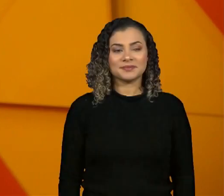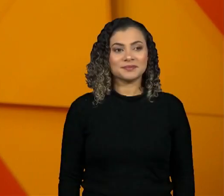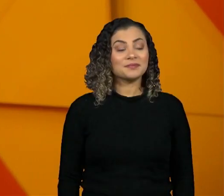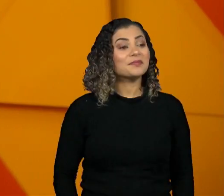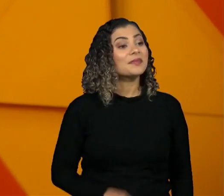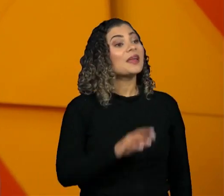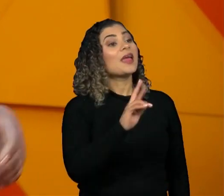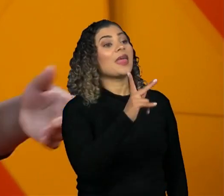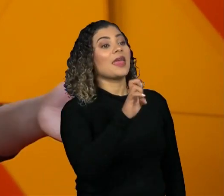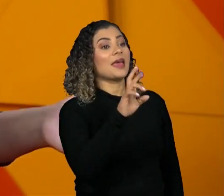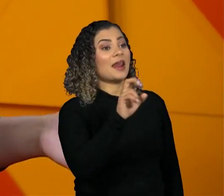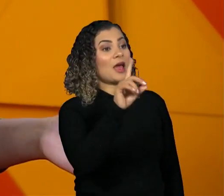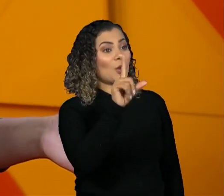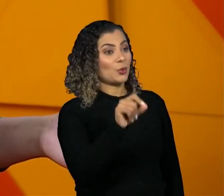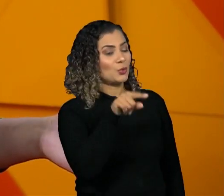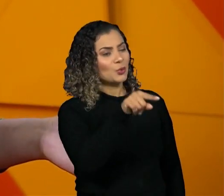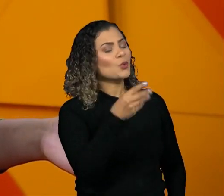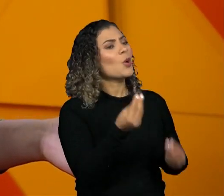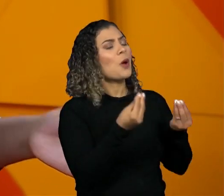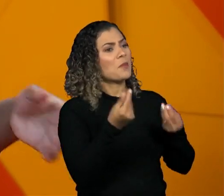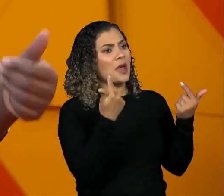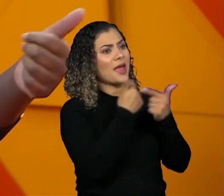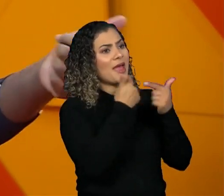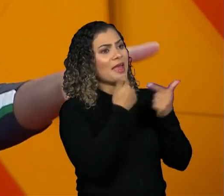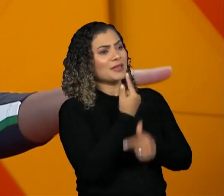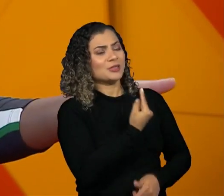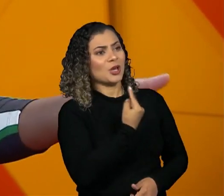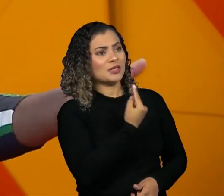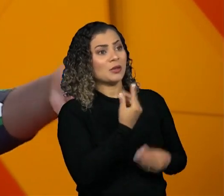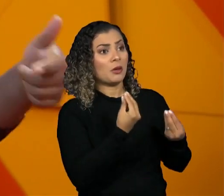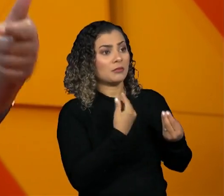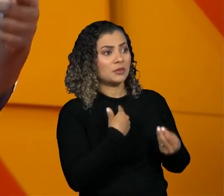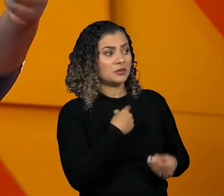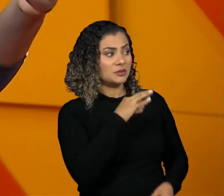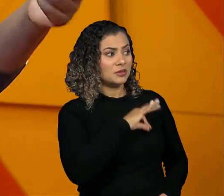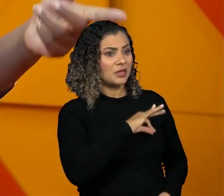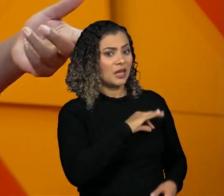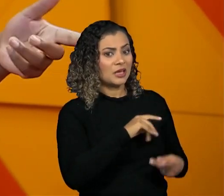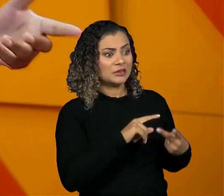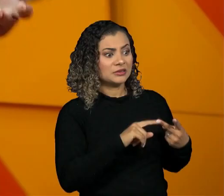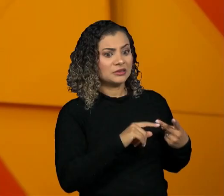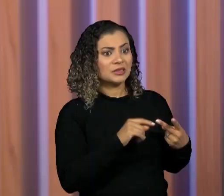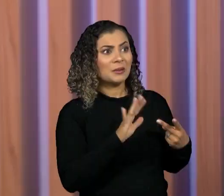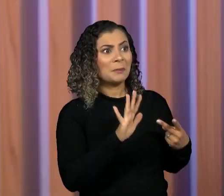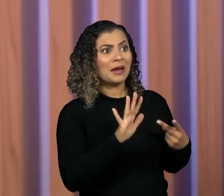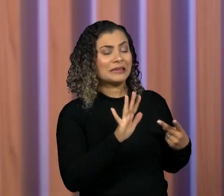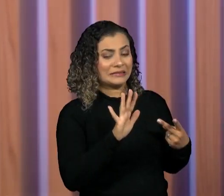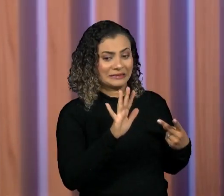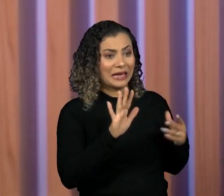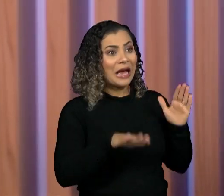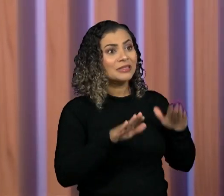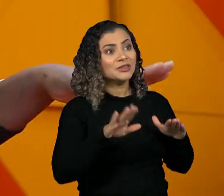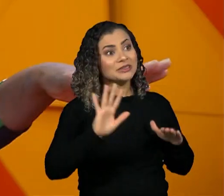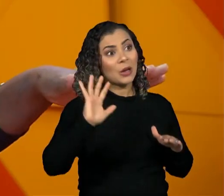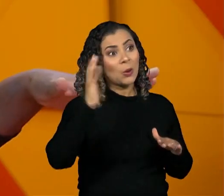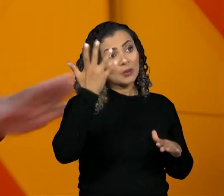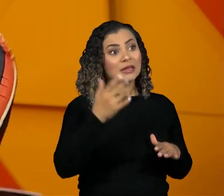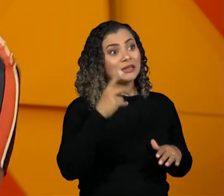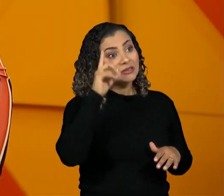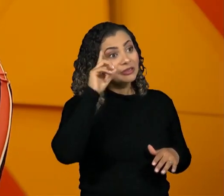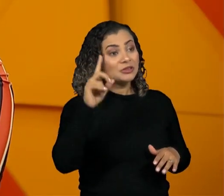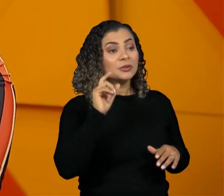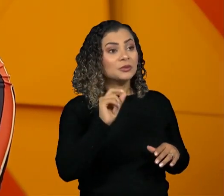Heraldo, e aí, como é que a gente faz para rir sozinho, sem ser no dia do pagamento, sem ser no dia que a gente está com muita coisa